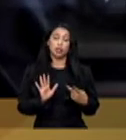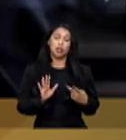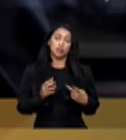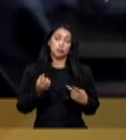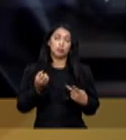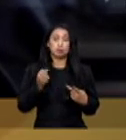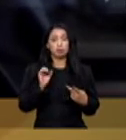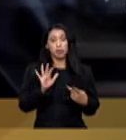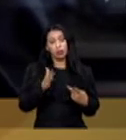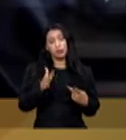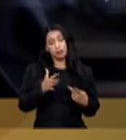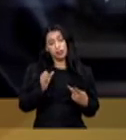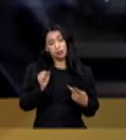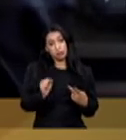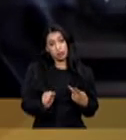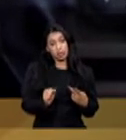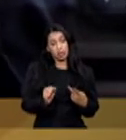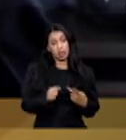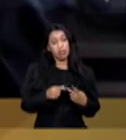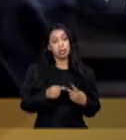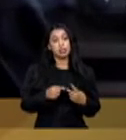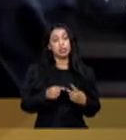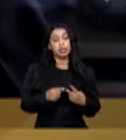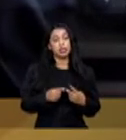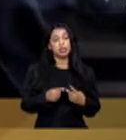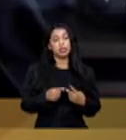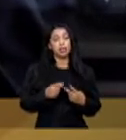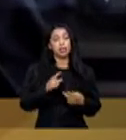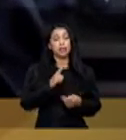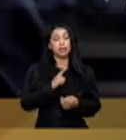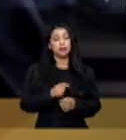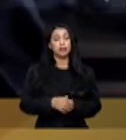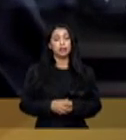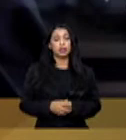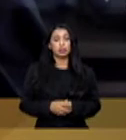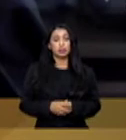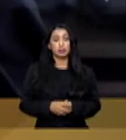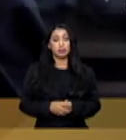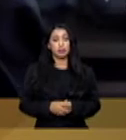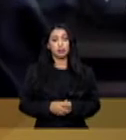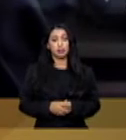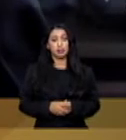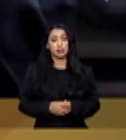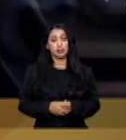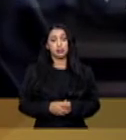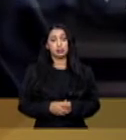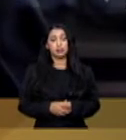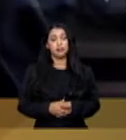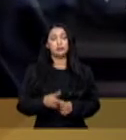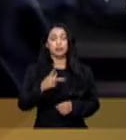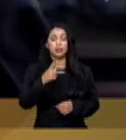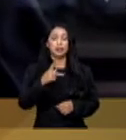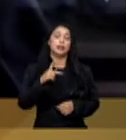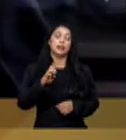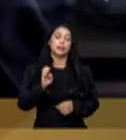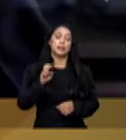bastante razoável, que seria a repristinação da pena prevista no